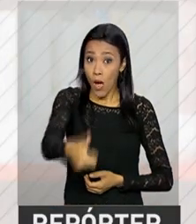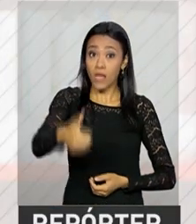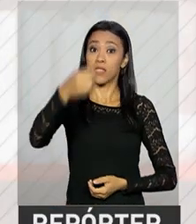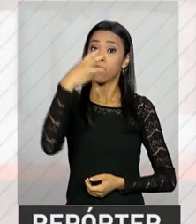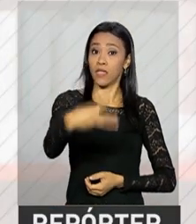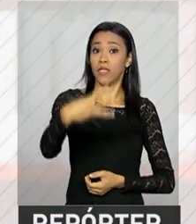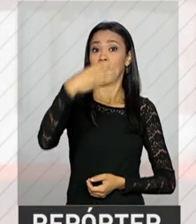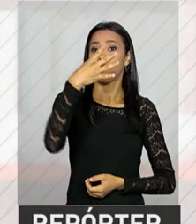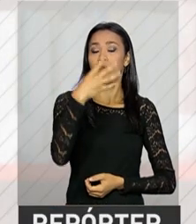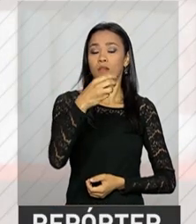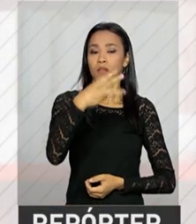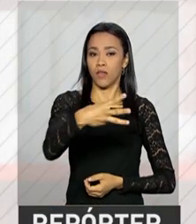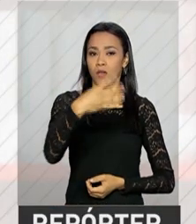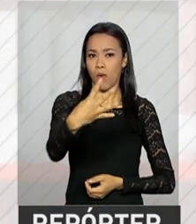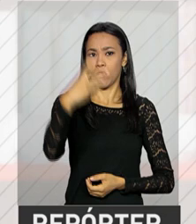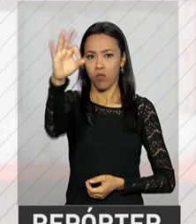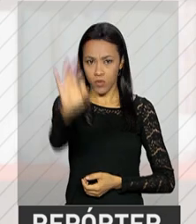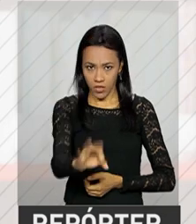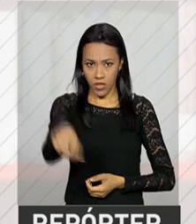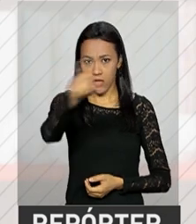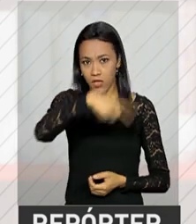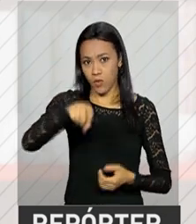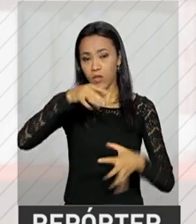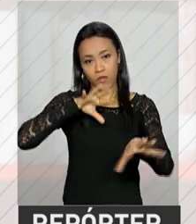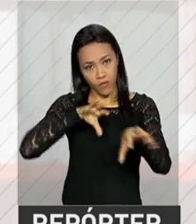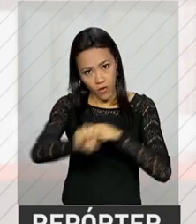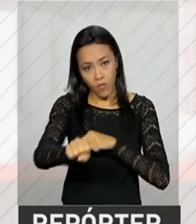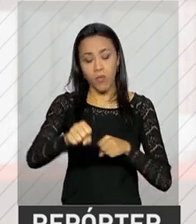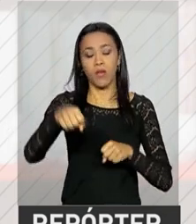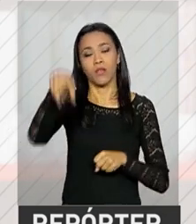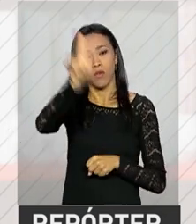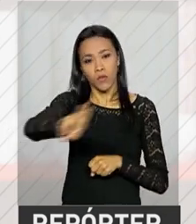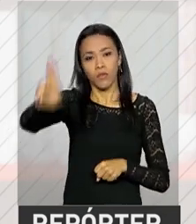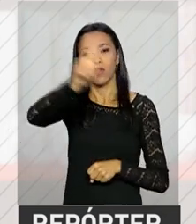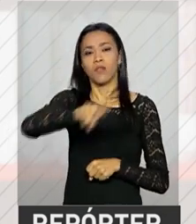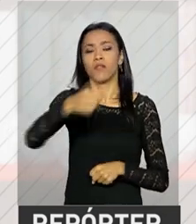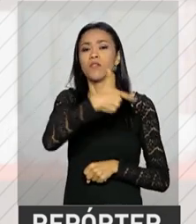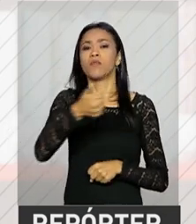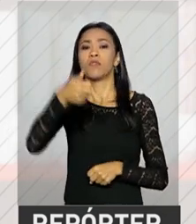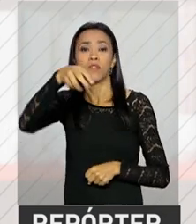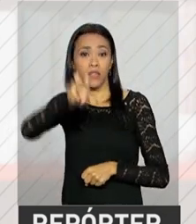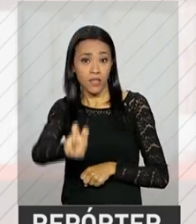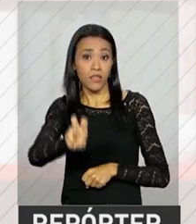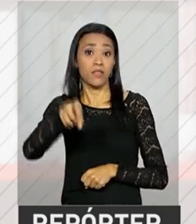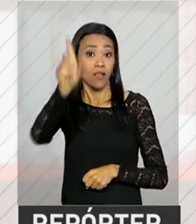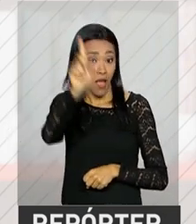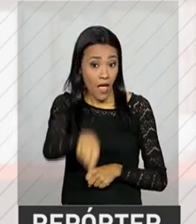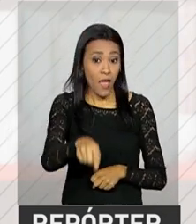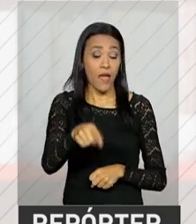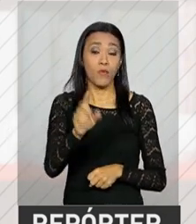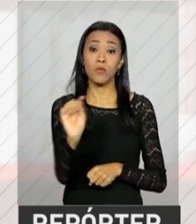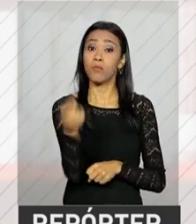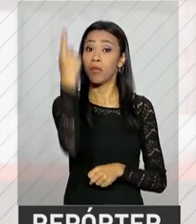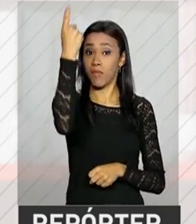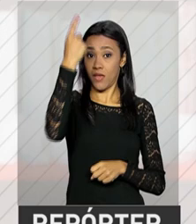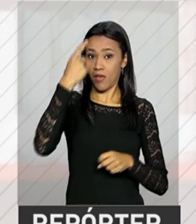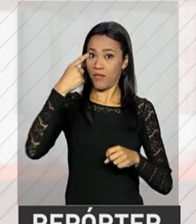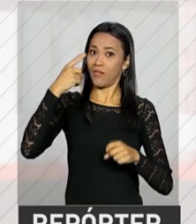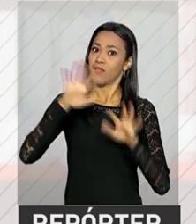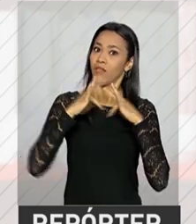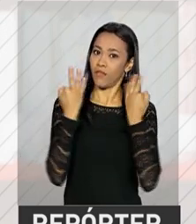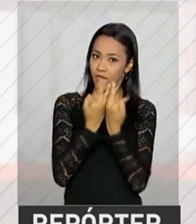34% dos Estudantes que concluíram o ensino superior em 2015 são os primeiros na família a se